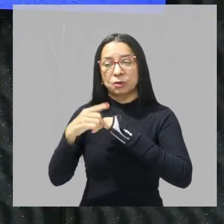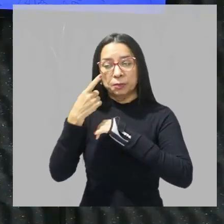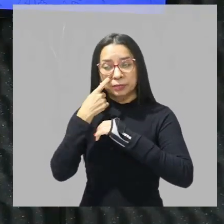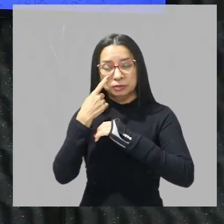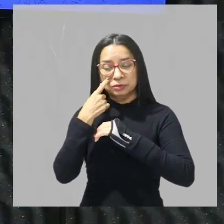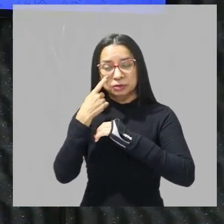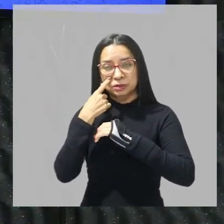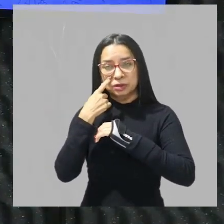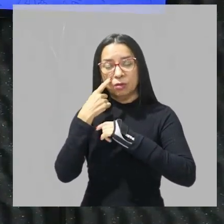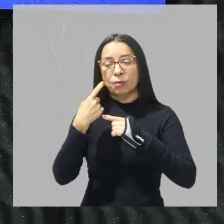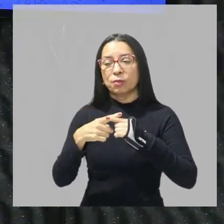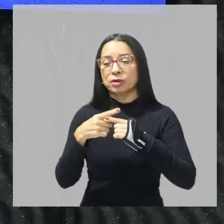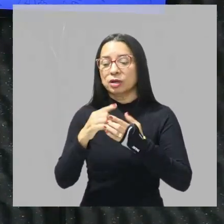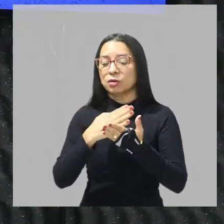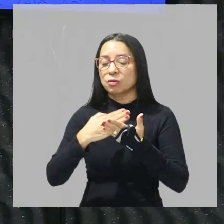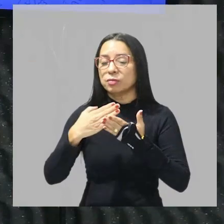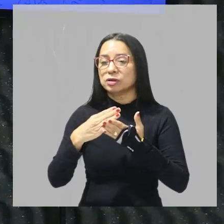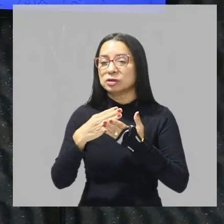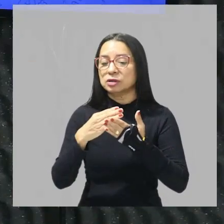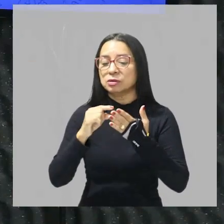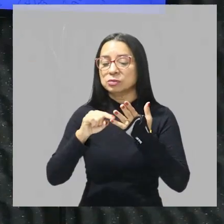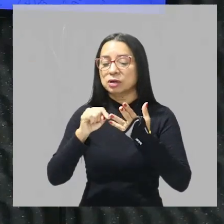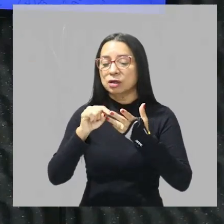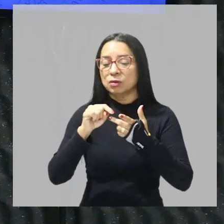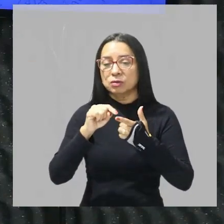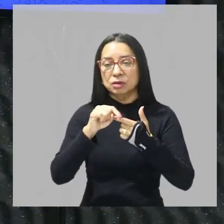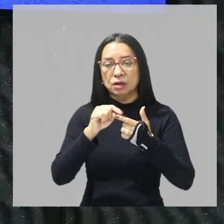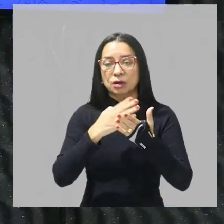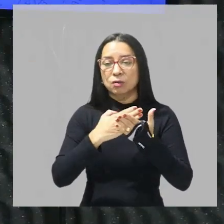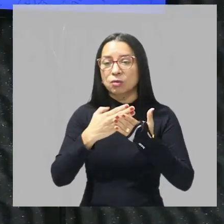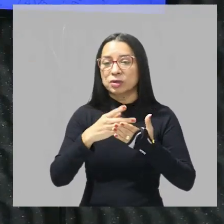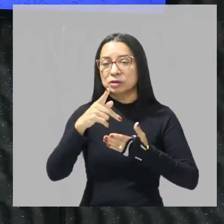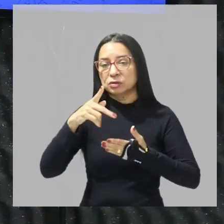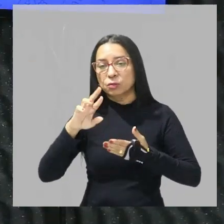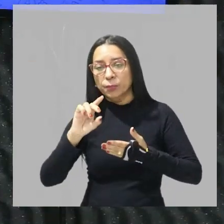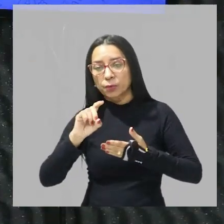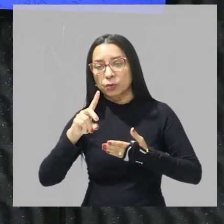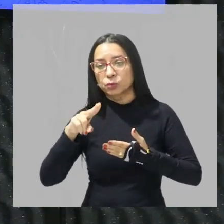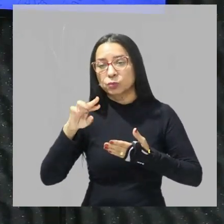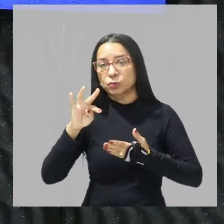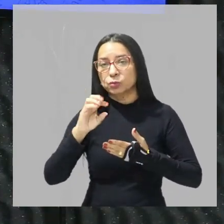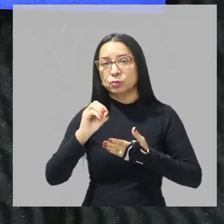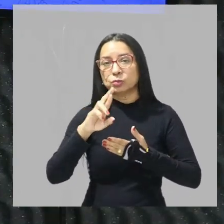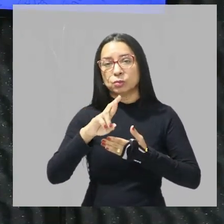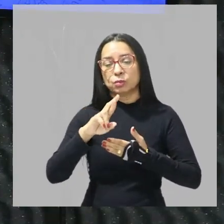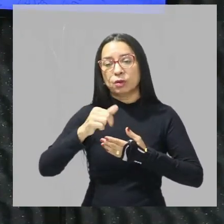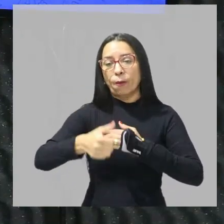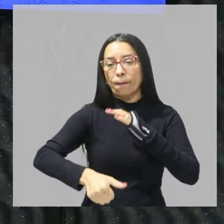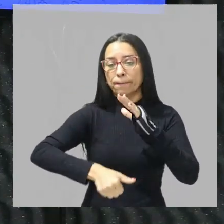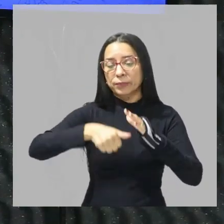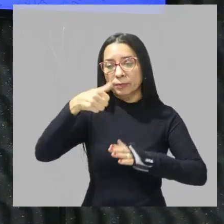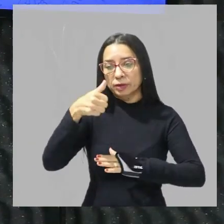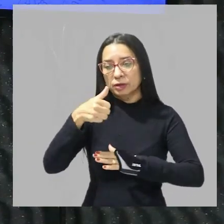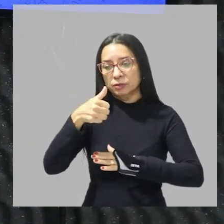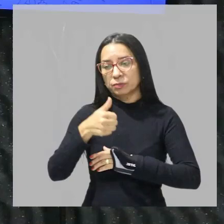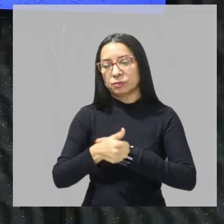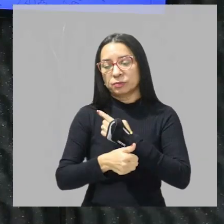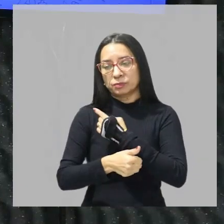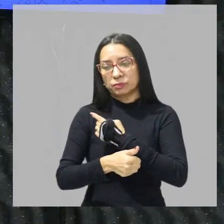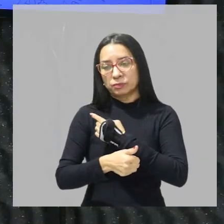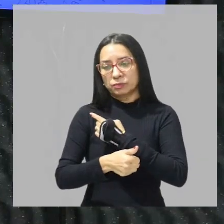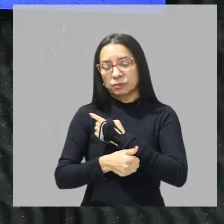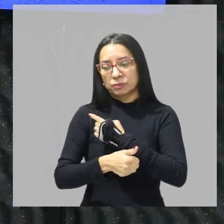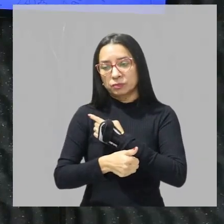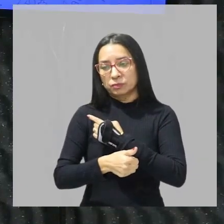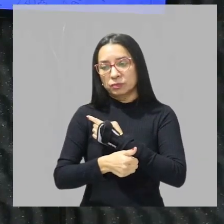nós começamos a contar a partir do produtor. O produtor é o primeiro nível trófico, certo? E aí, a partir